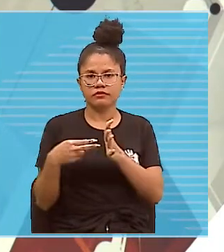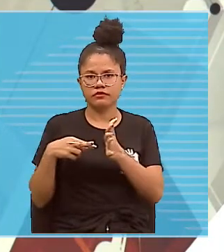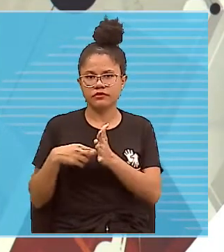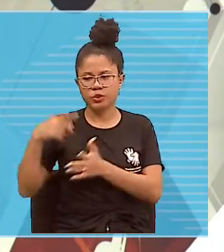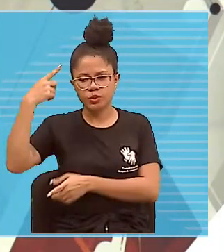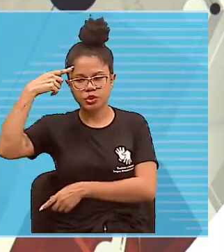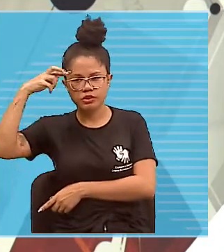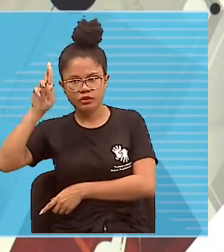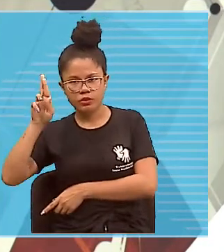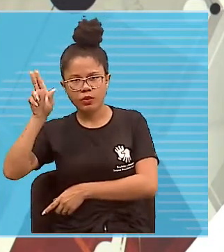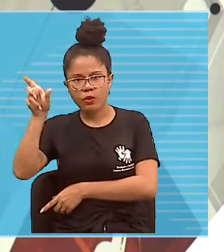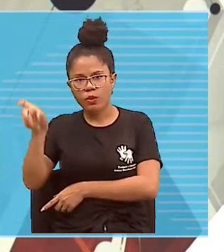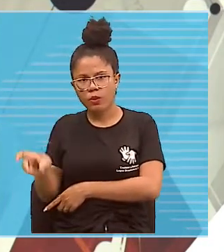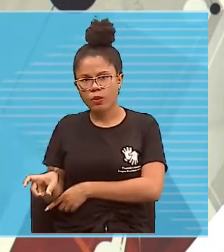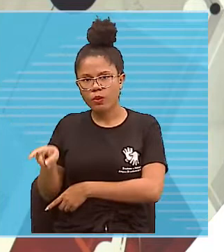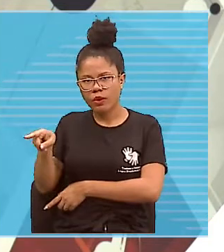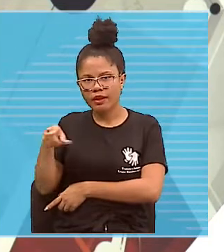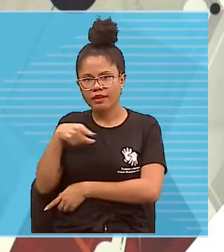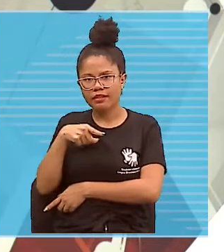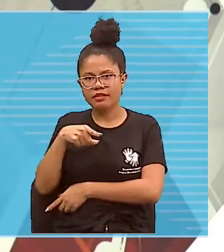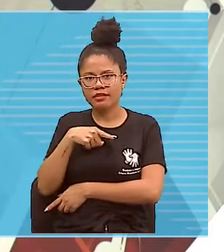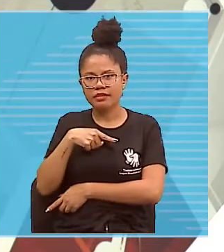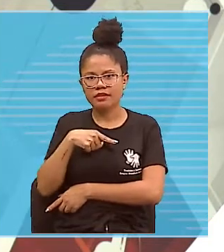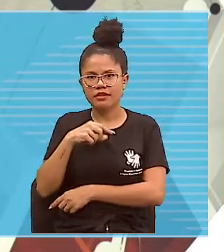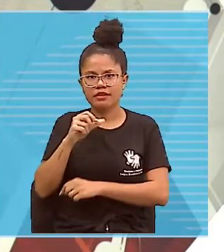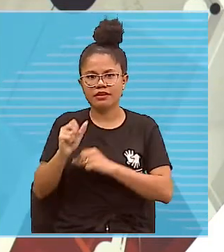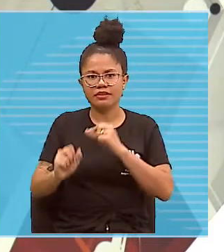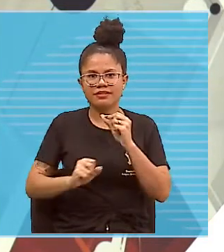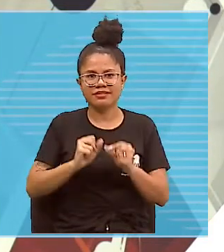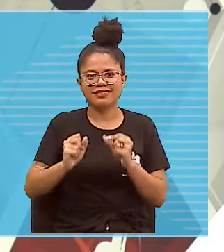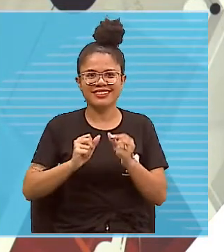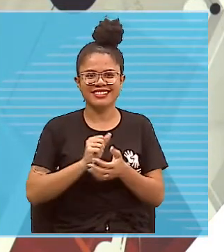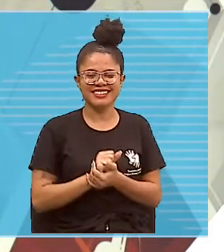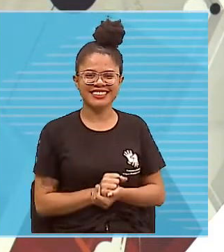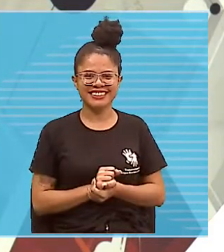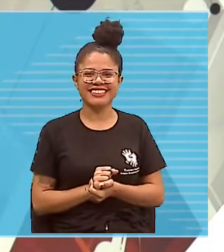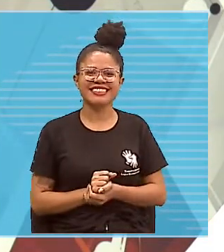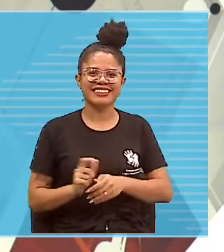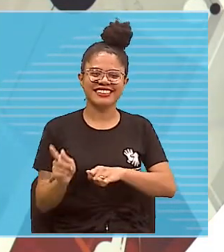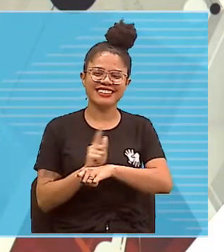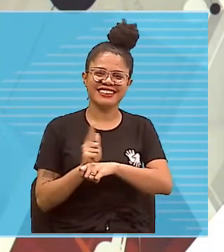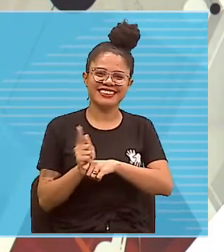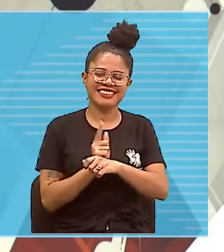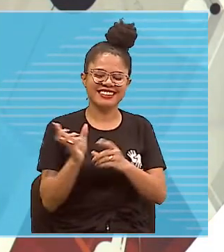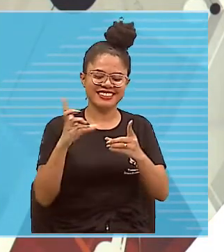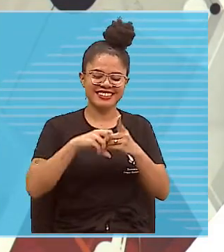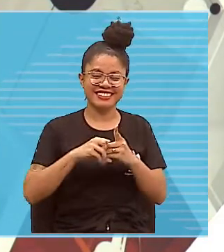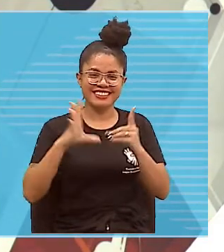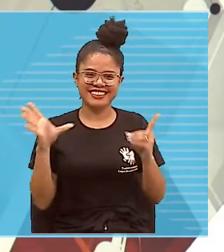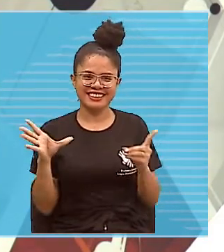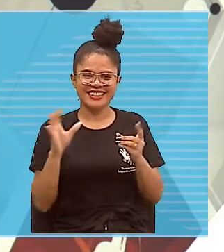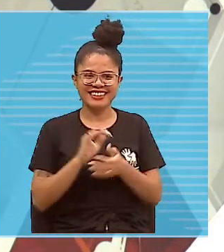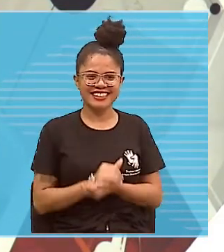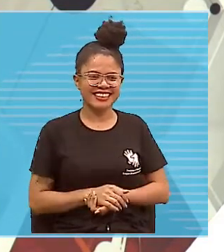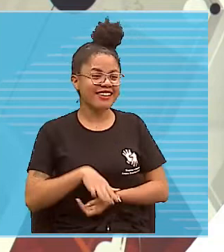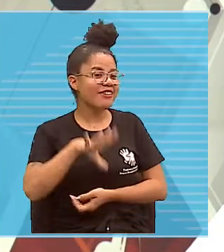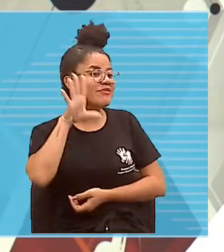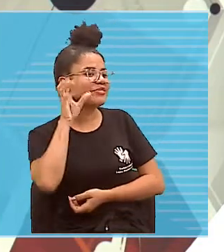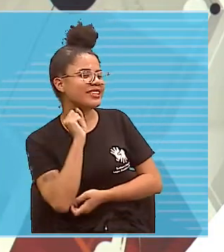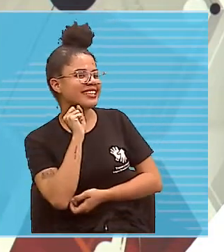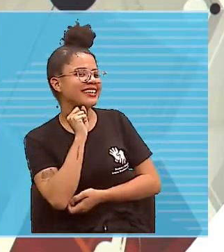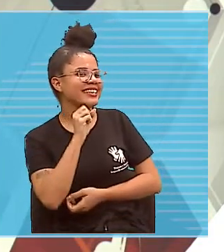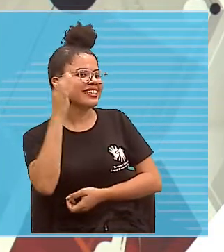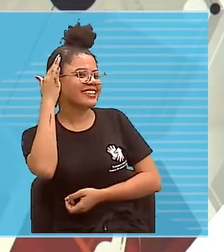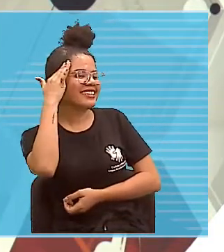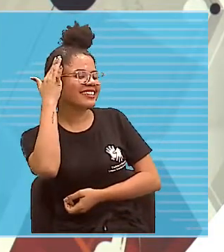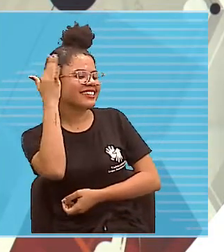diretor, ele possui uma gestão democrática no sentido de ouvir os alunos. Então,